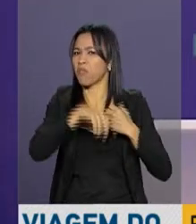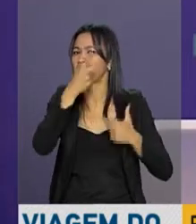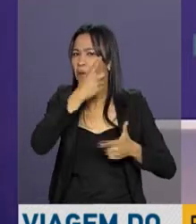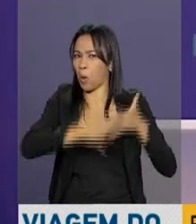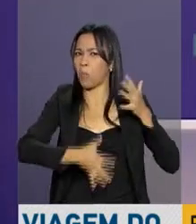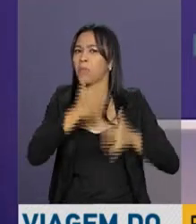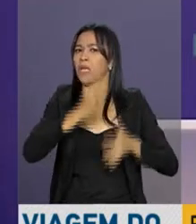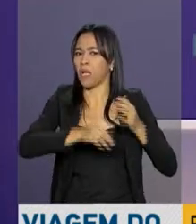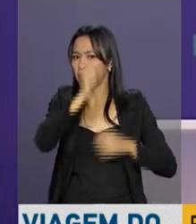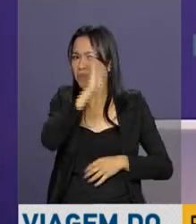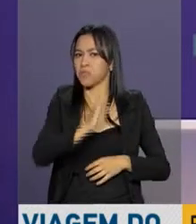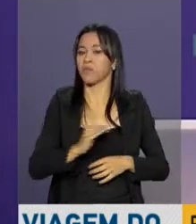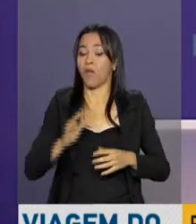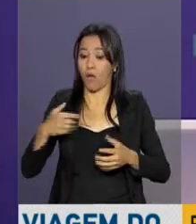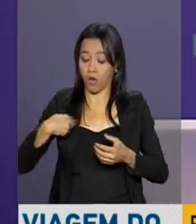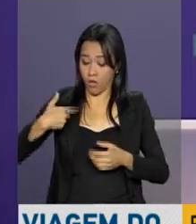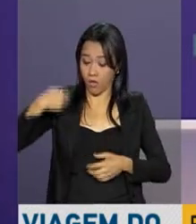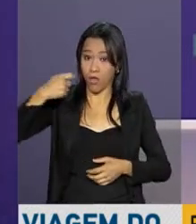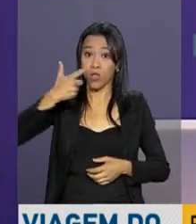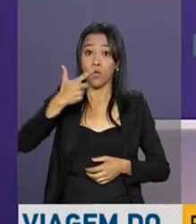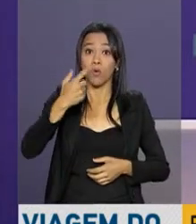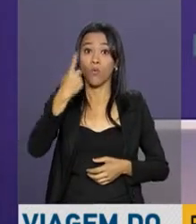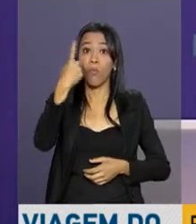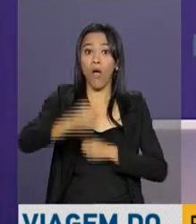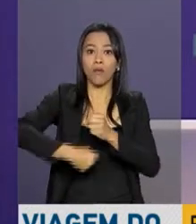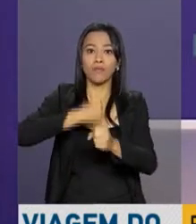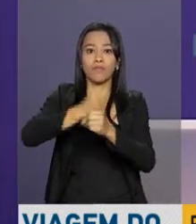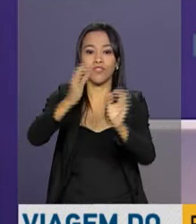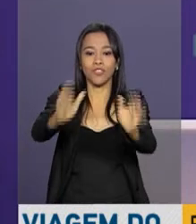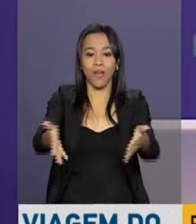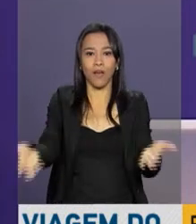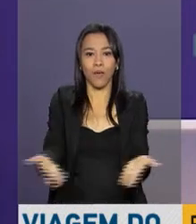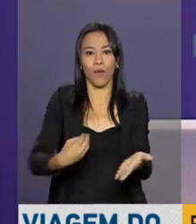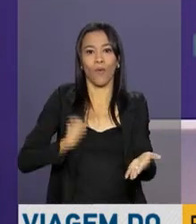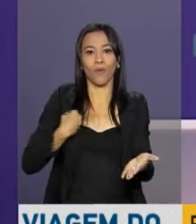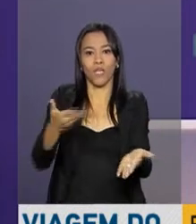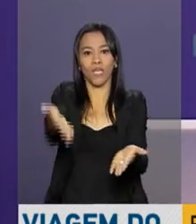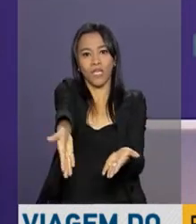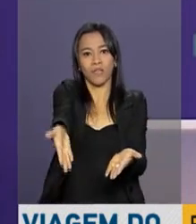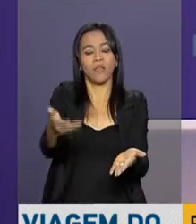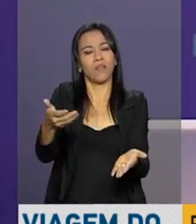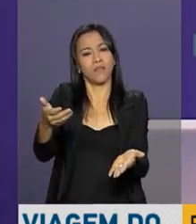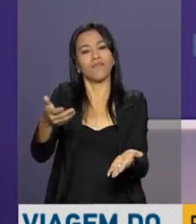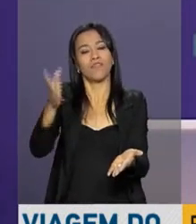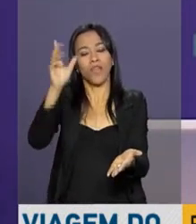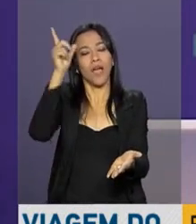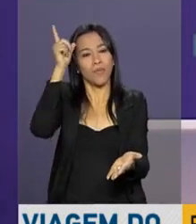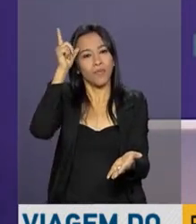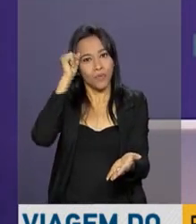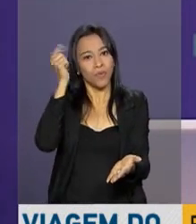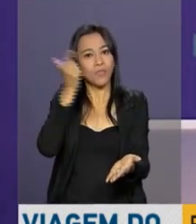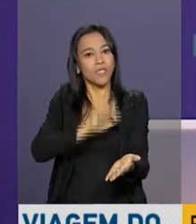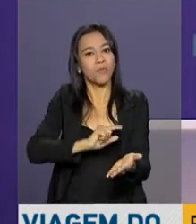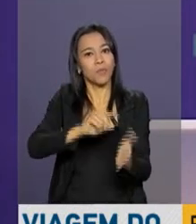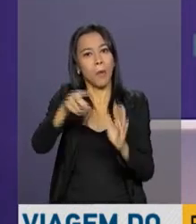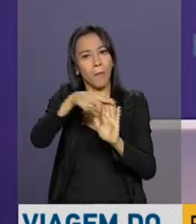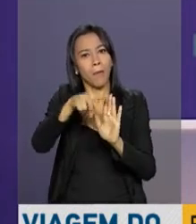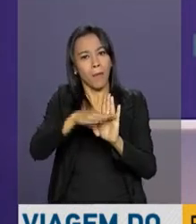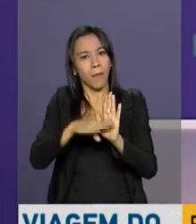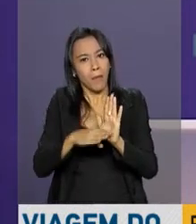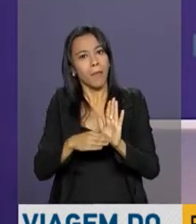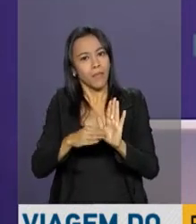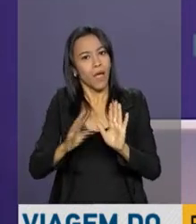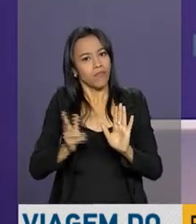passados 12 meses, posso dizer-lhe que a missão está sendo cumprida. O